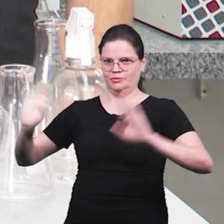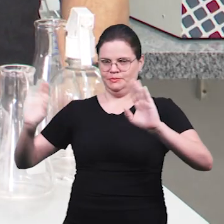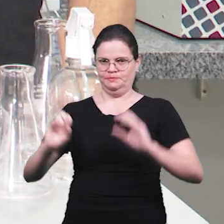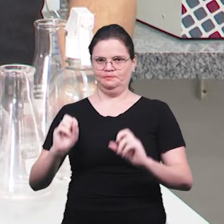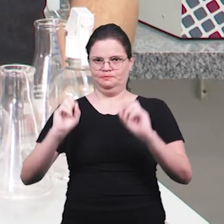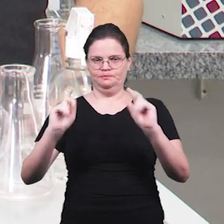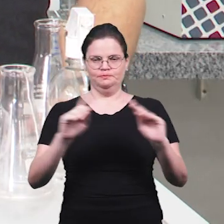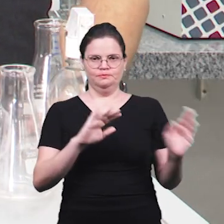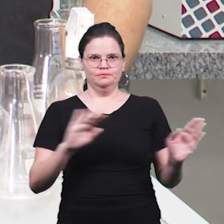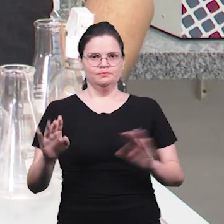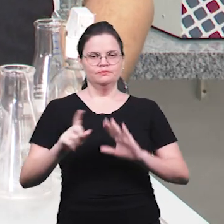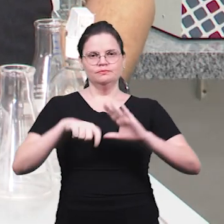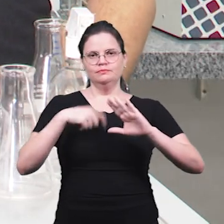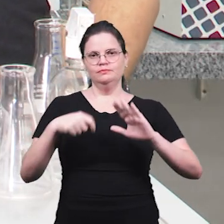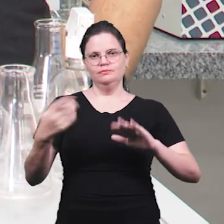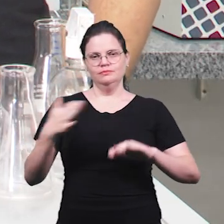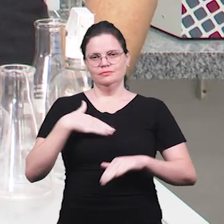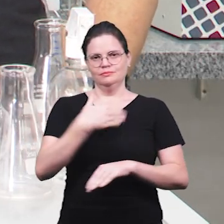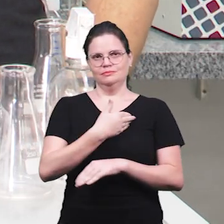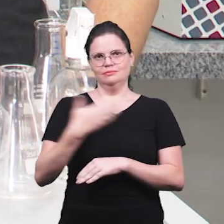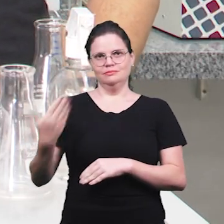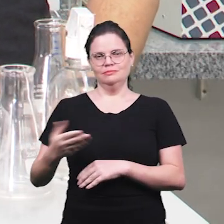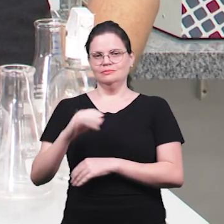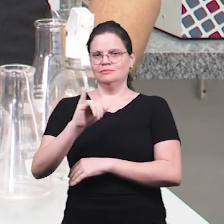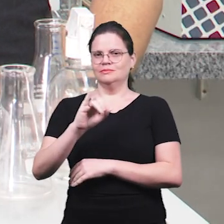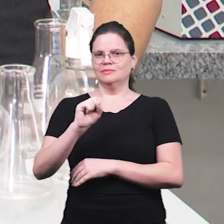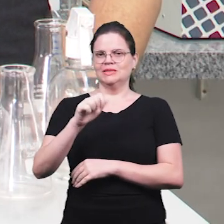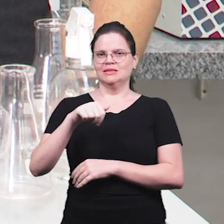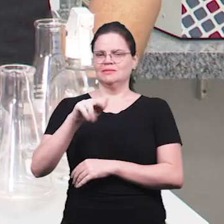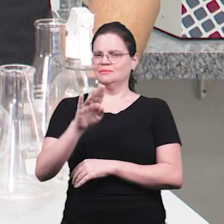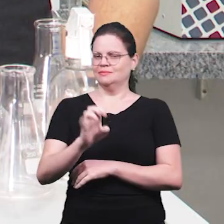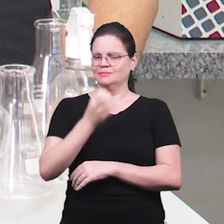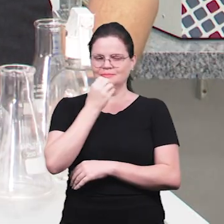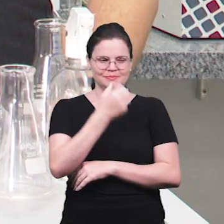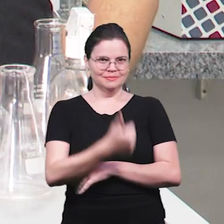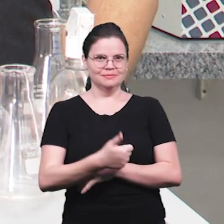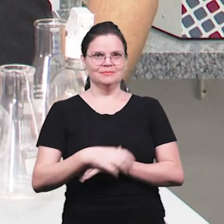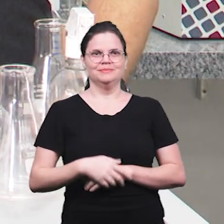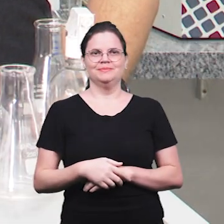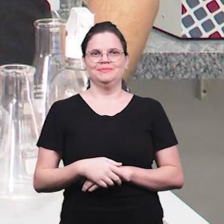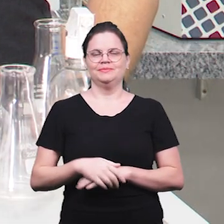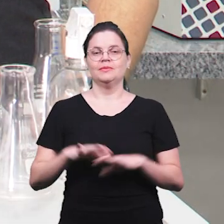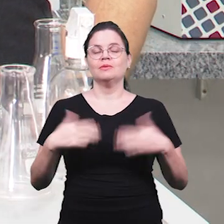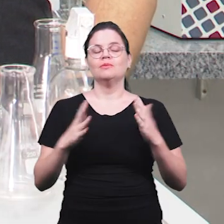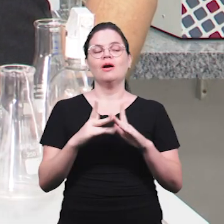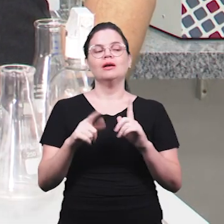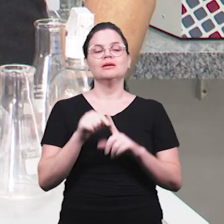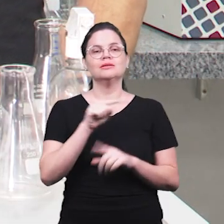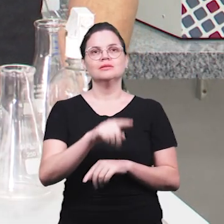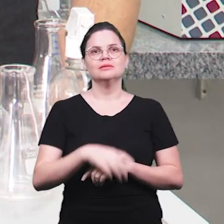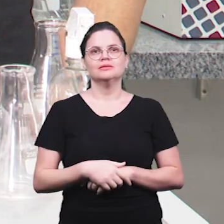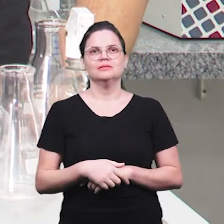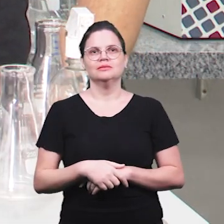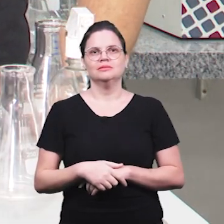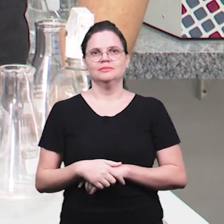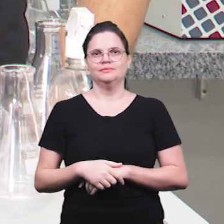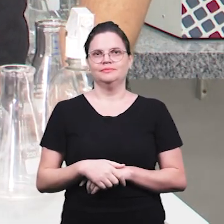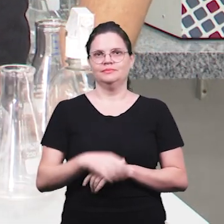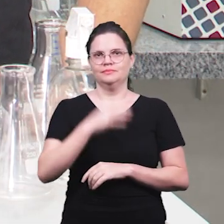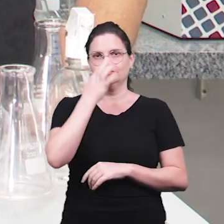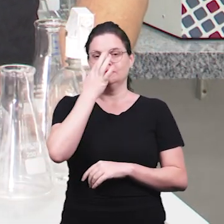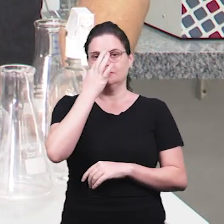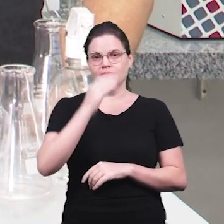E hoje, para gravar esse programa, eu estou com meu amigo aqui, Isaac. Tudo bem, Isaac? Tudo. De qual igreja você é, Isaac? Bandeirantes